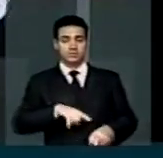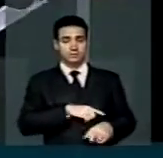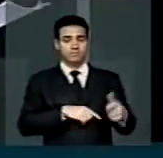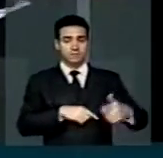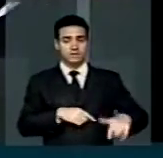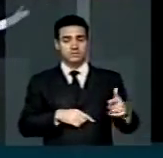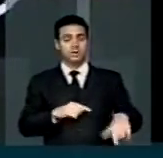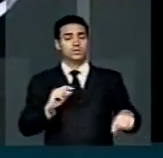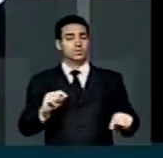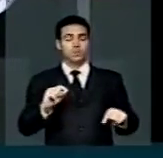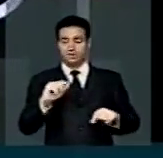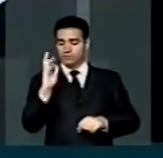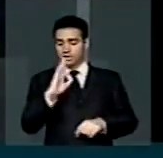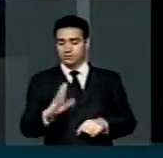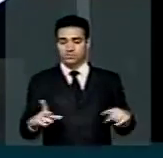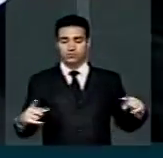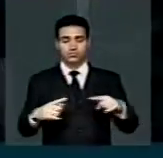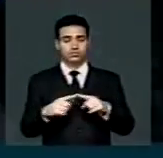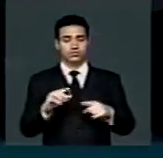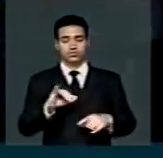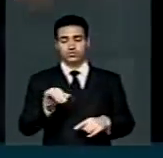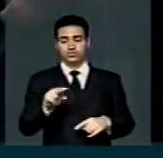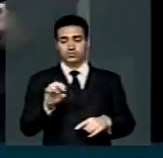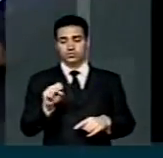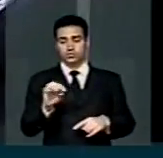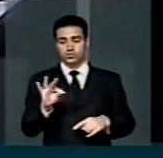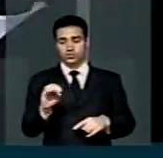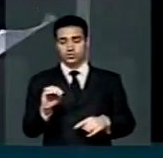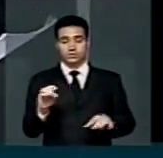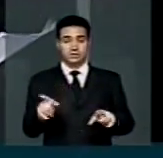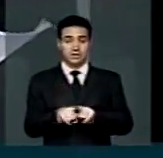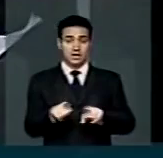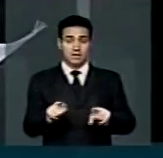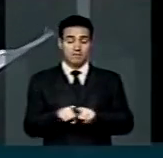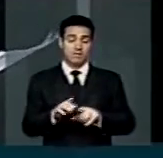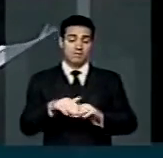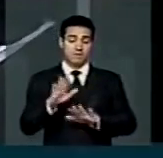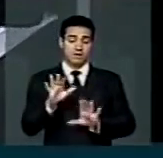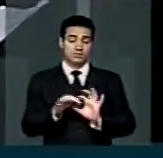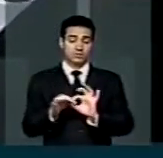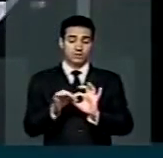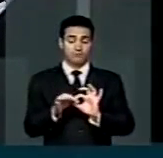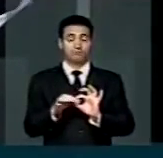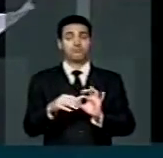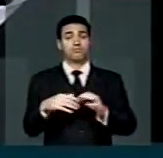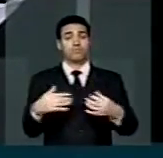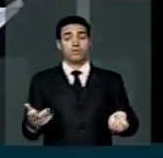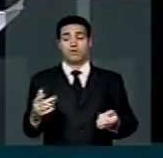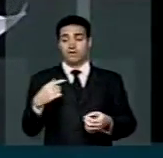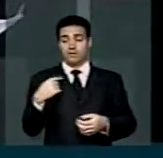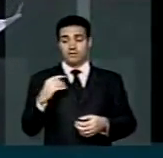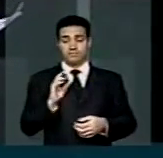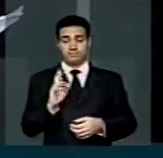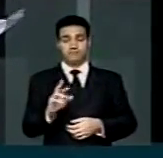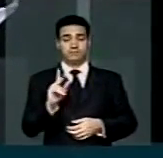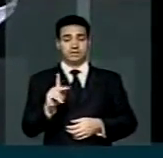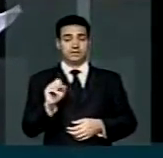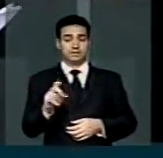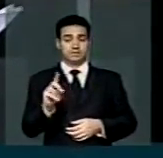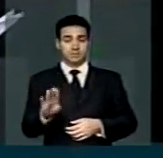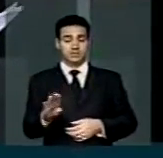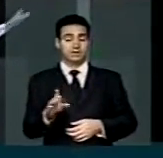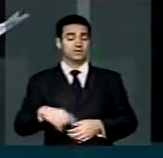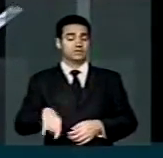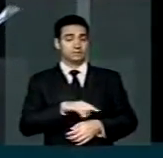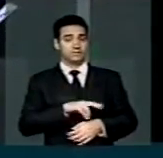um Brasil mais justo, nós possamos ter um Brasil cada vez mais desenvolvido. Em nome do PSDB, a liderança do PSDB,